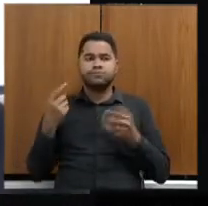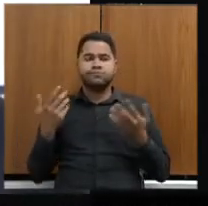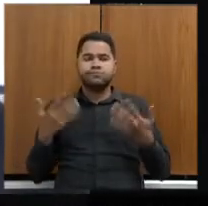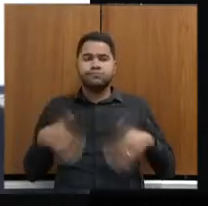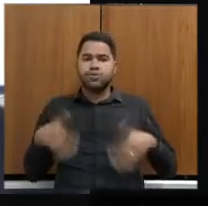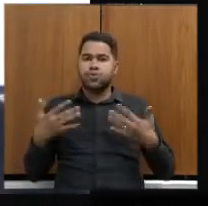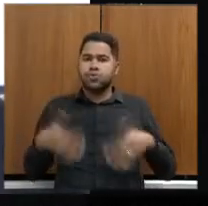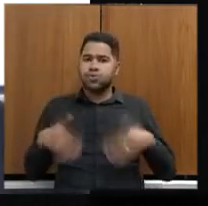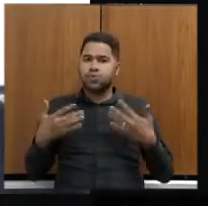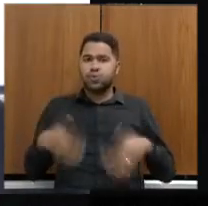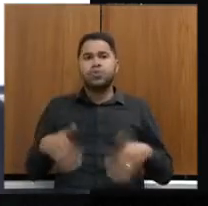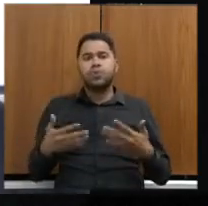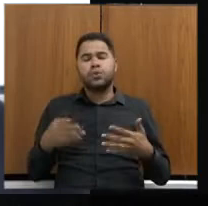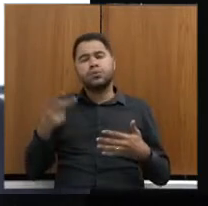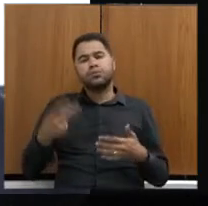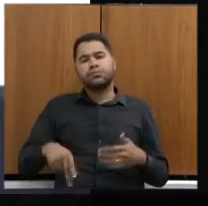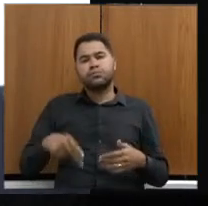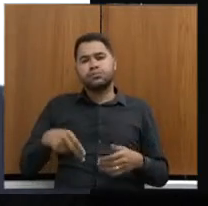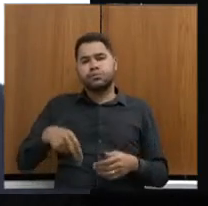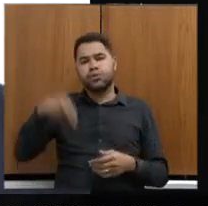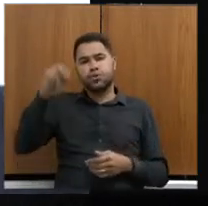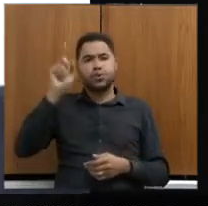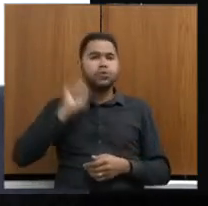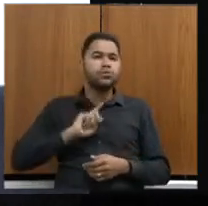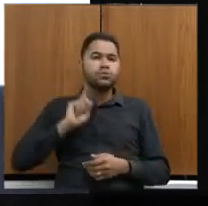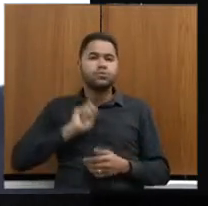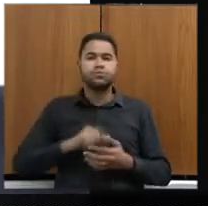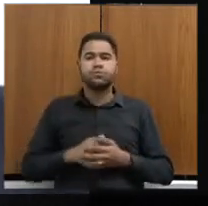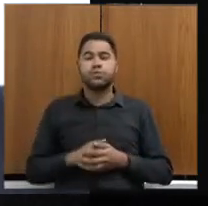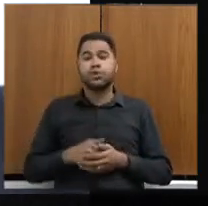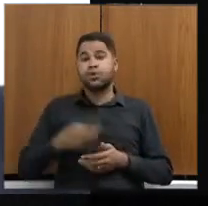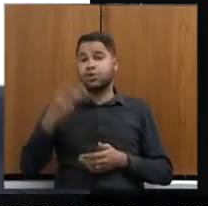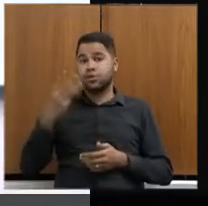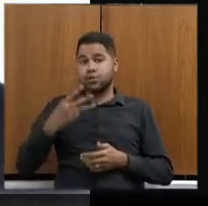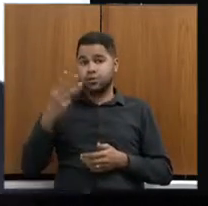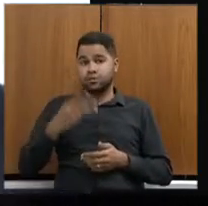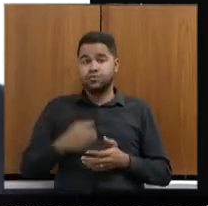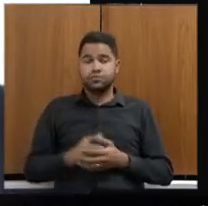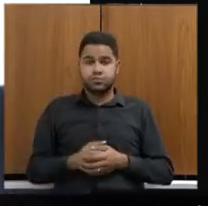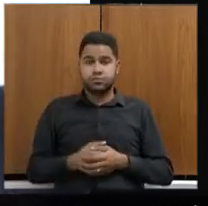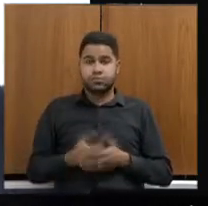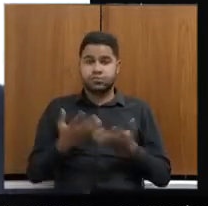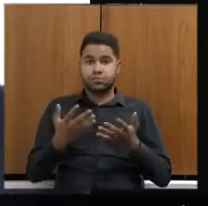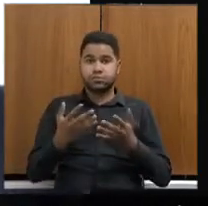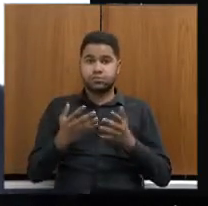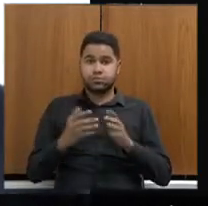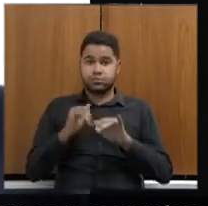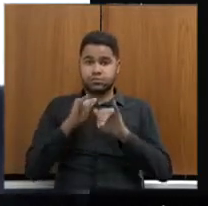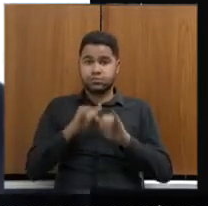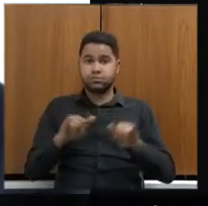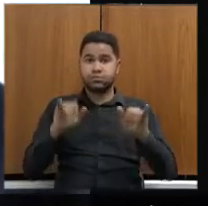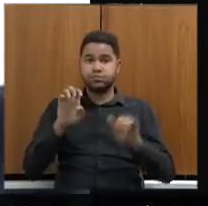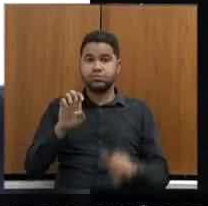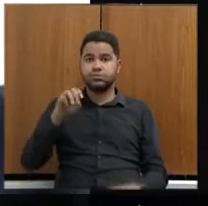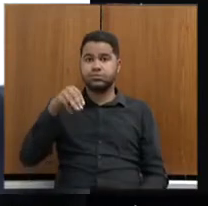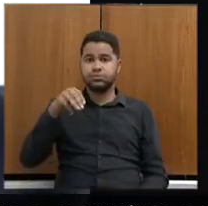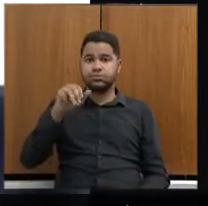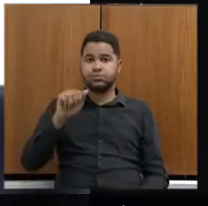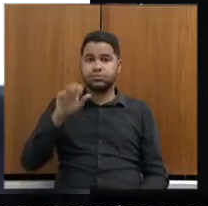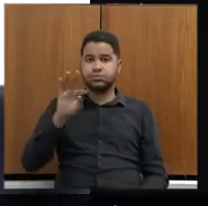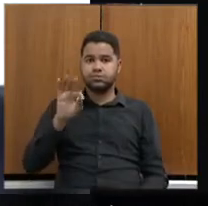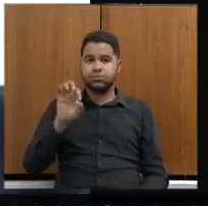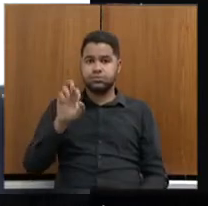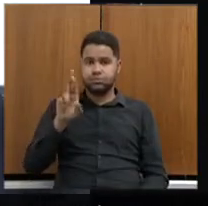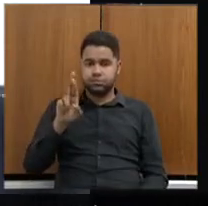dos Produtores Rurais aqui do nosso deles o terceiro goto eu queria falar muito da Emater eu digo